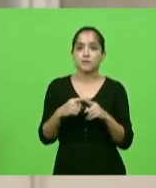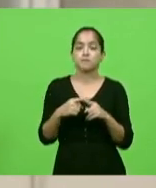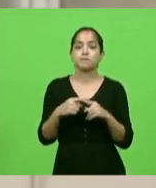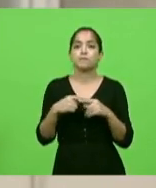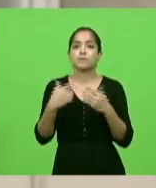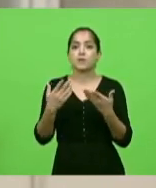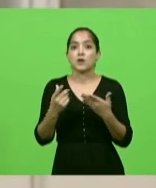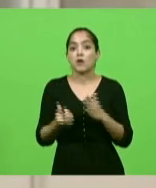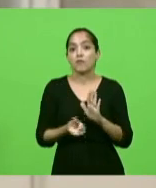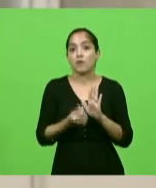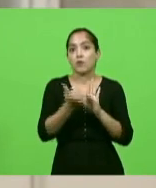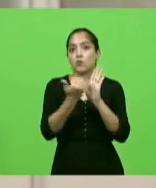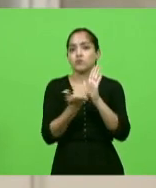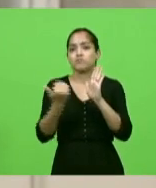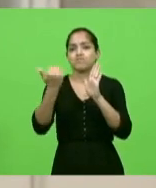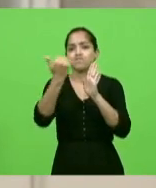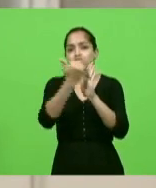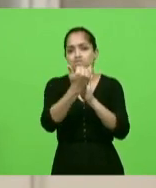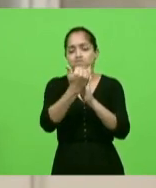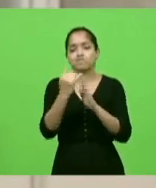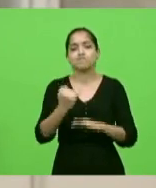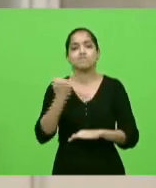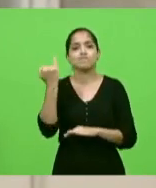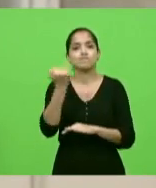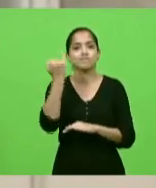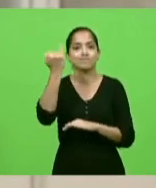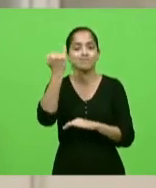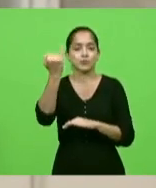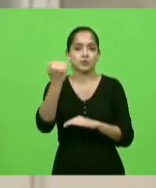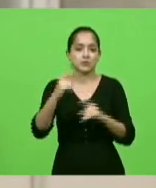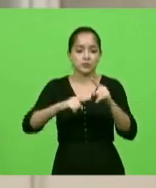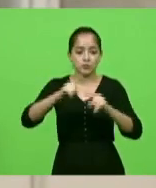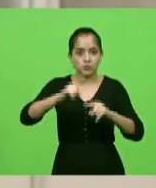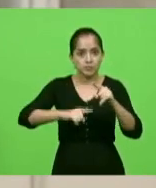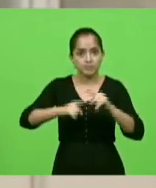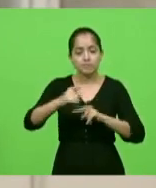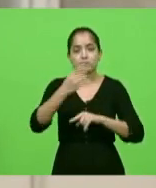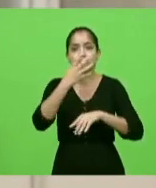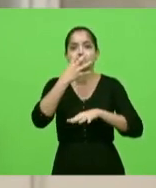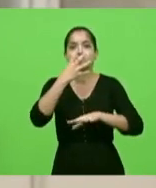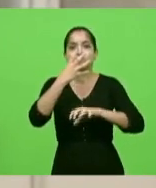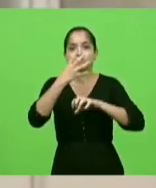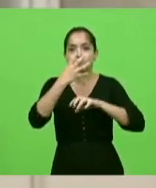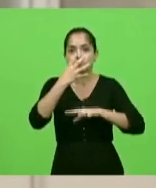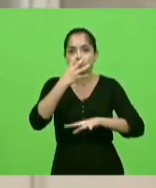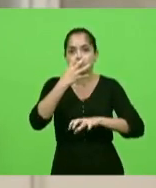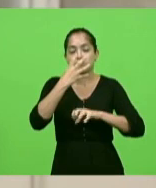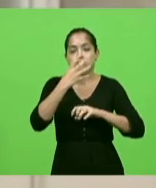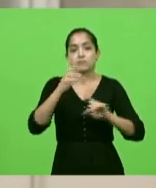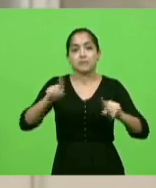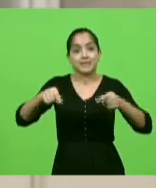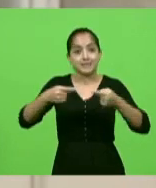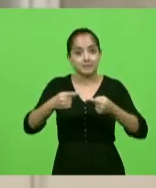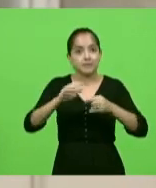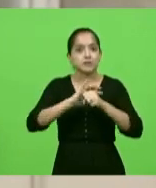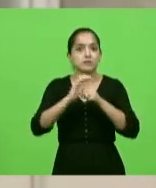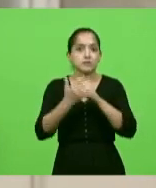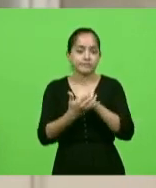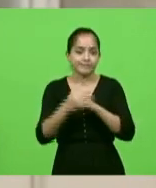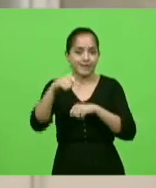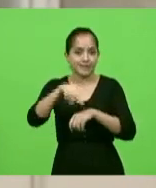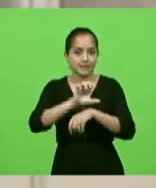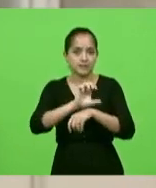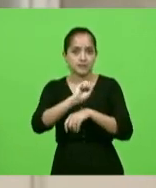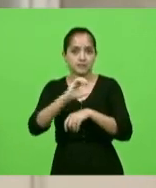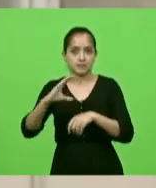dos Altos valores e da importância dos respiradores para o enfrentamento da pandemia no